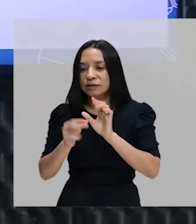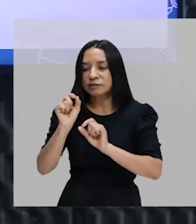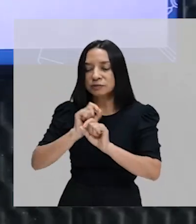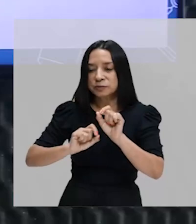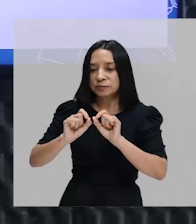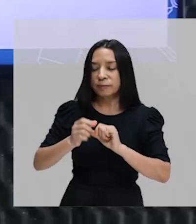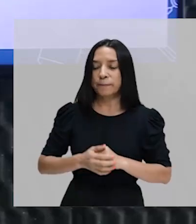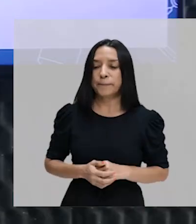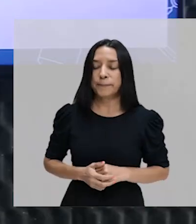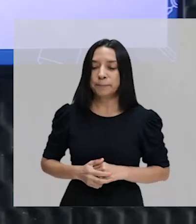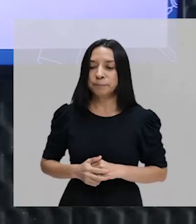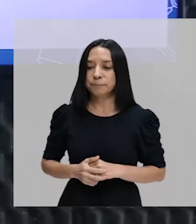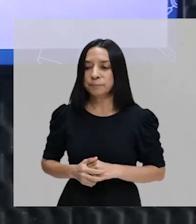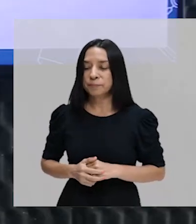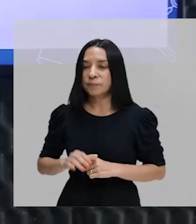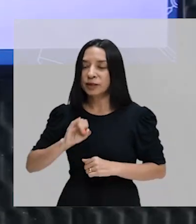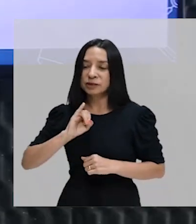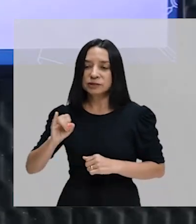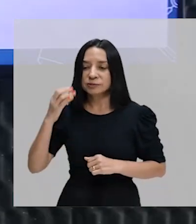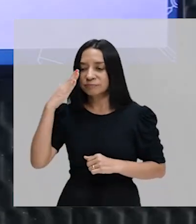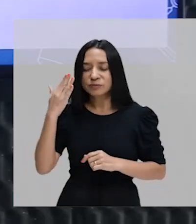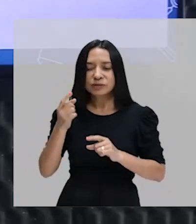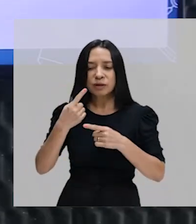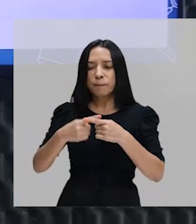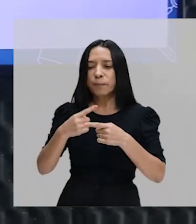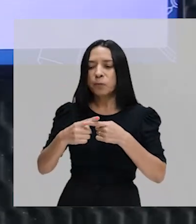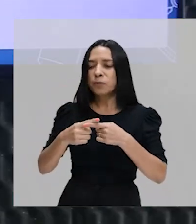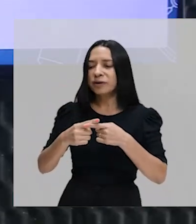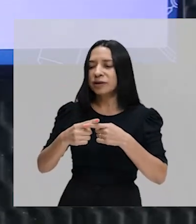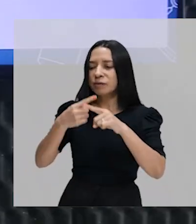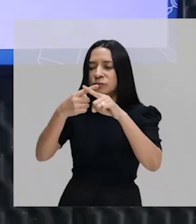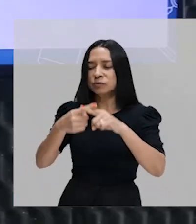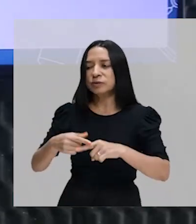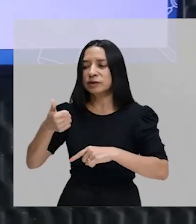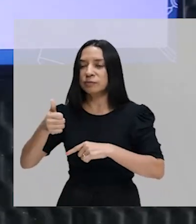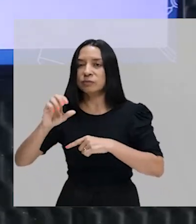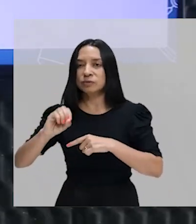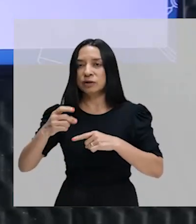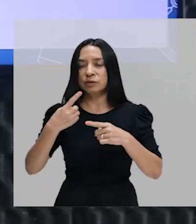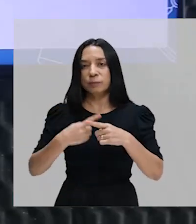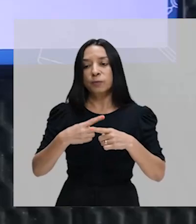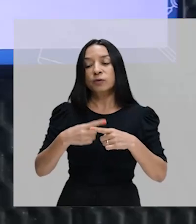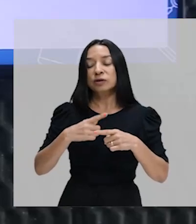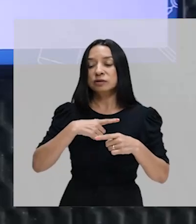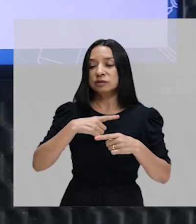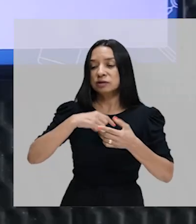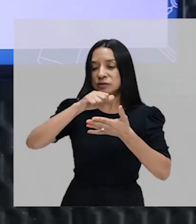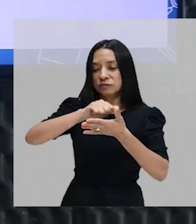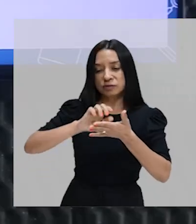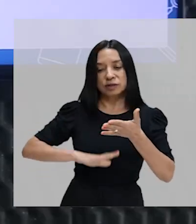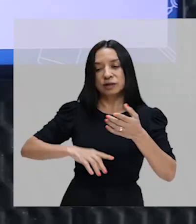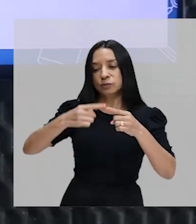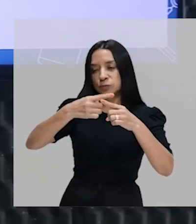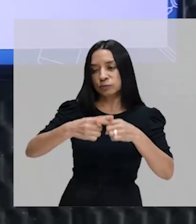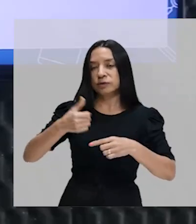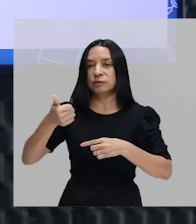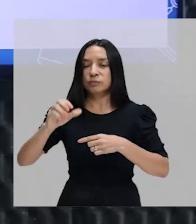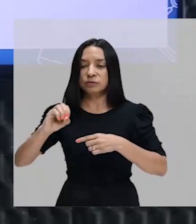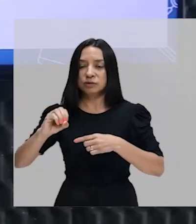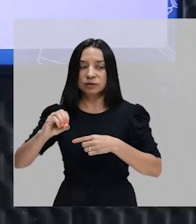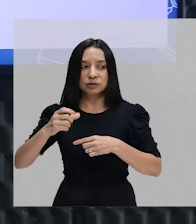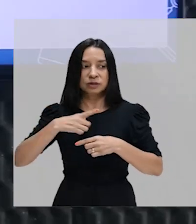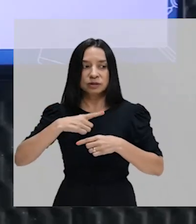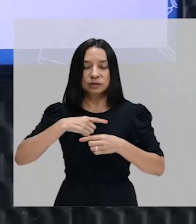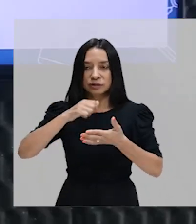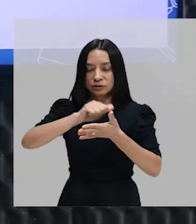outra regrinha, caso você, né, não entenda por que de multiplicar por 10, porque vai ter exercícios que nós vamos multiplicar por 10, vai ter exercício que vai